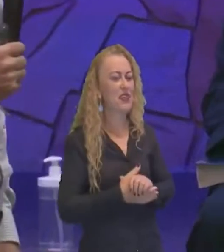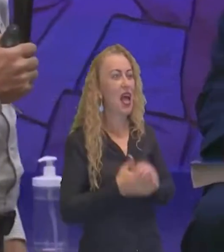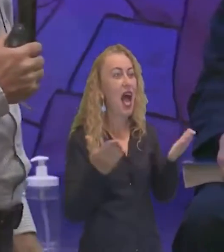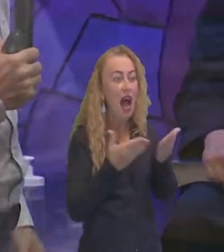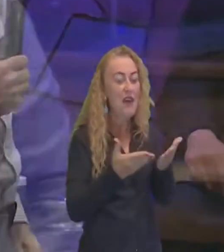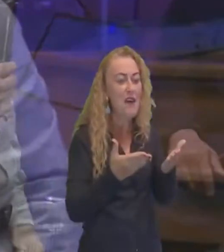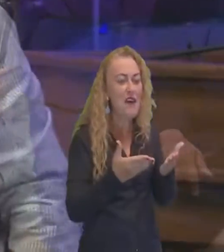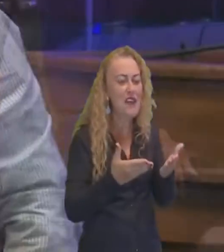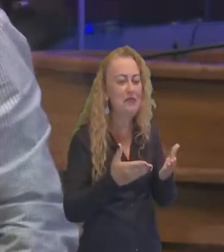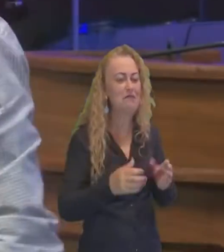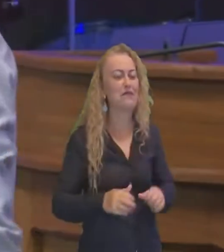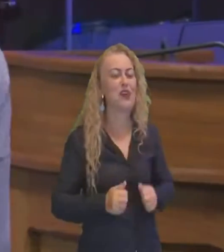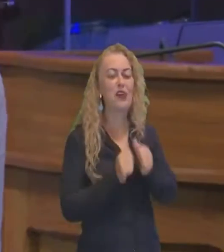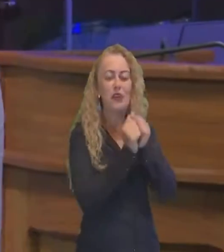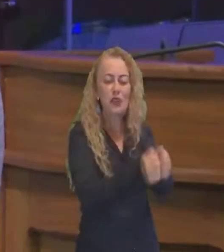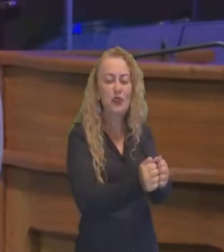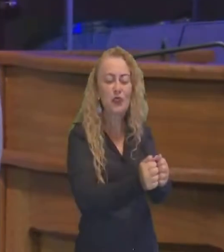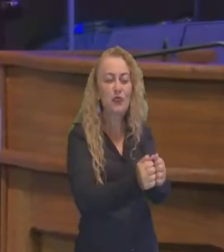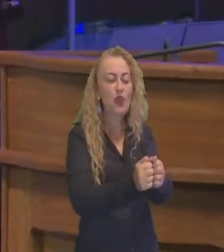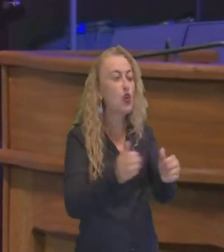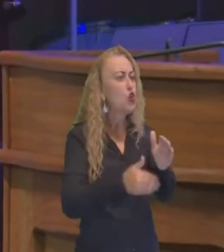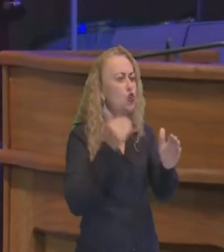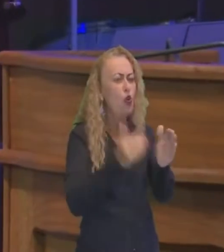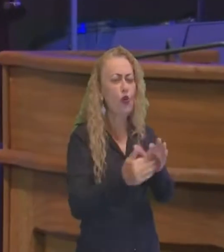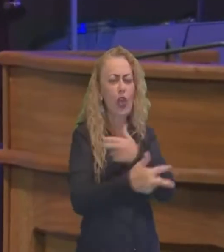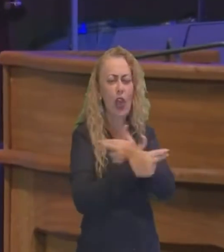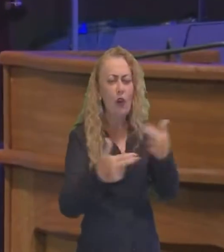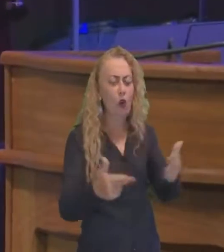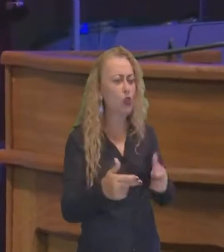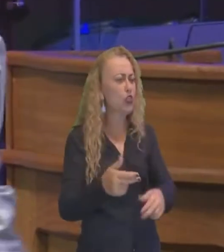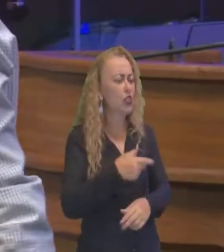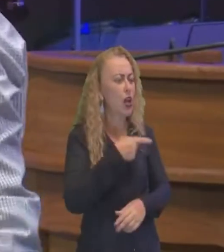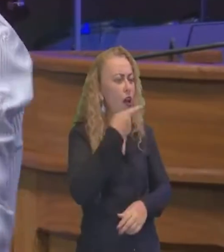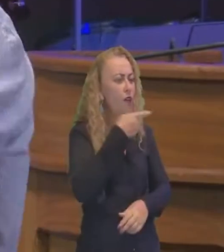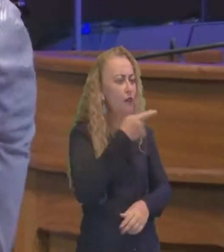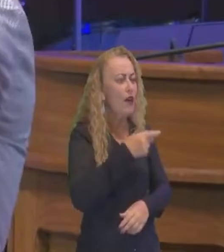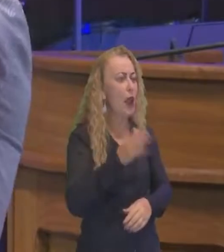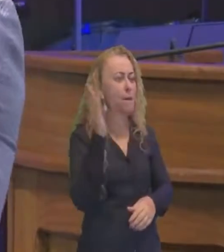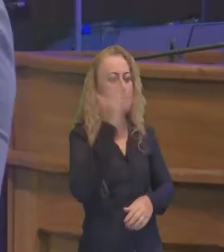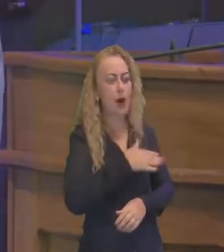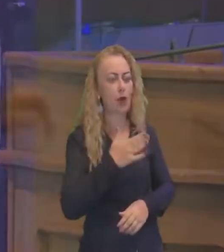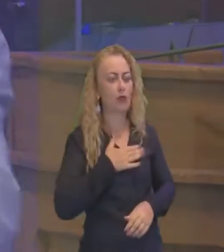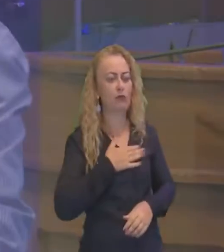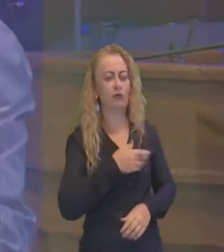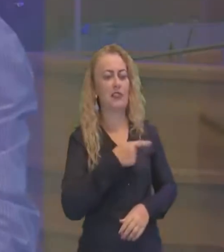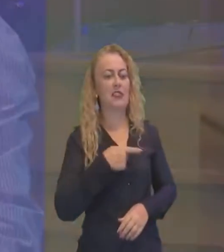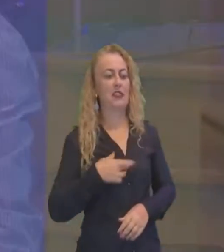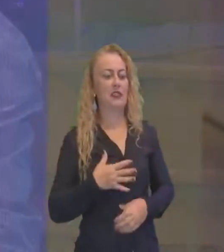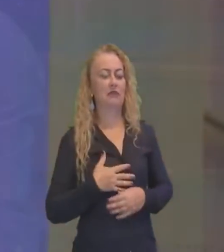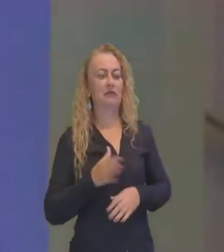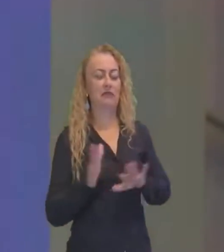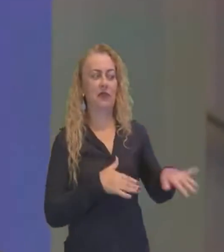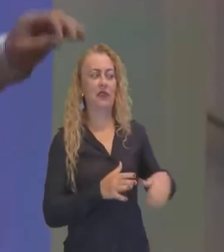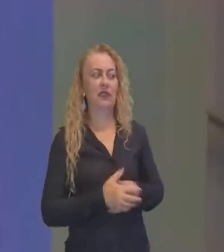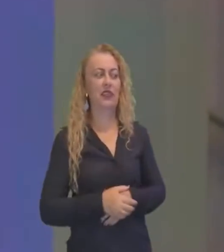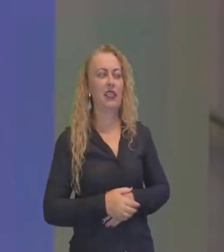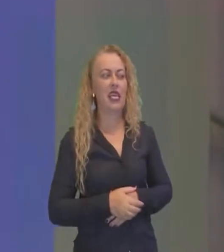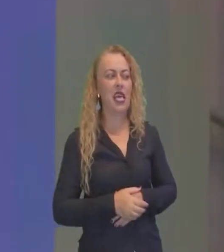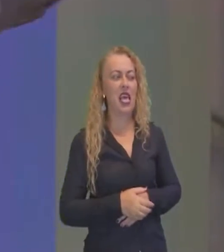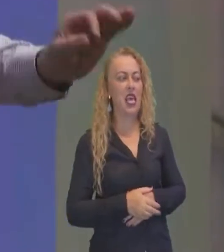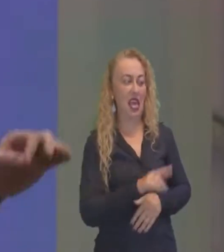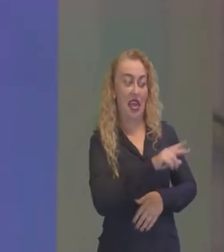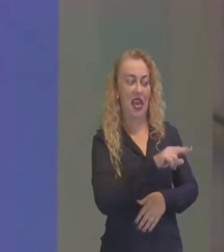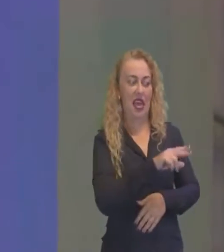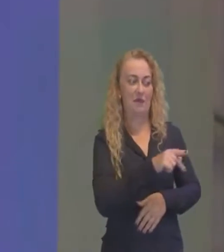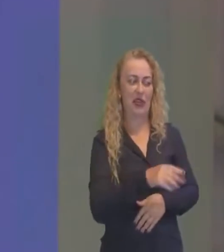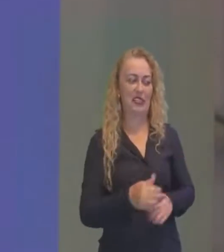igreja. Se você falasse mal do pastor Vitor para ela, meu irmão, você arrumava um inimigo. Era Deus no